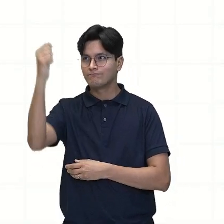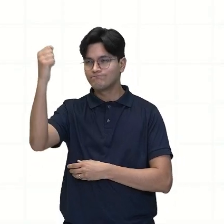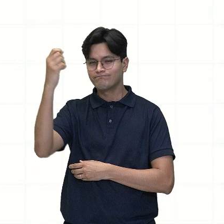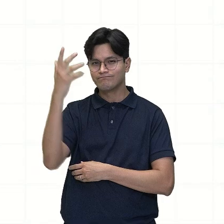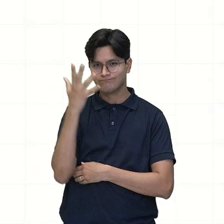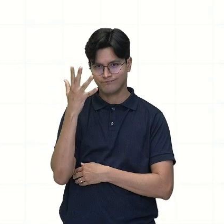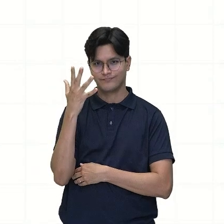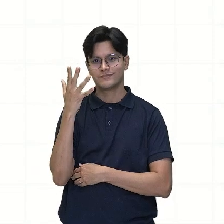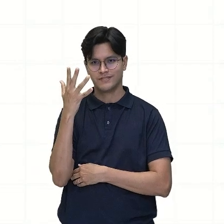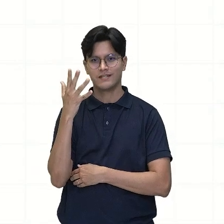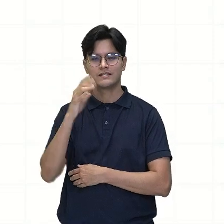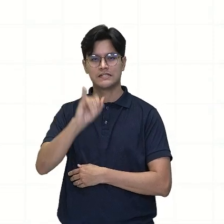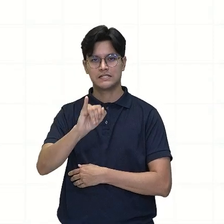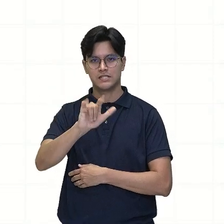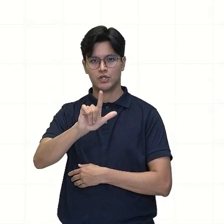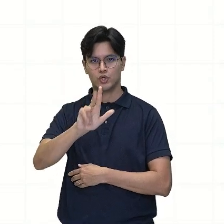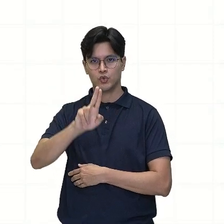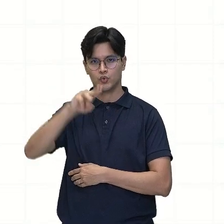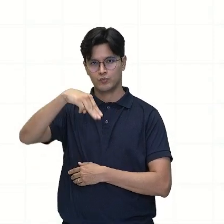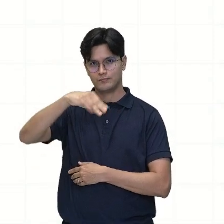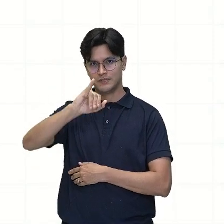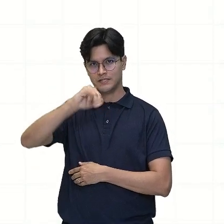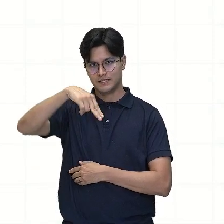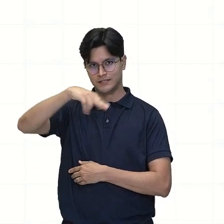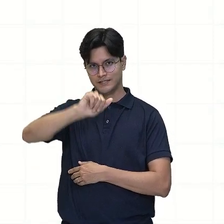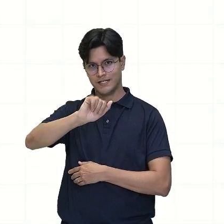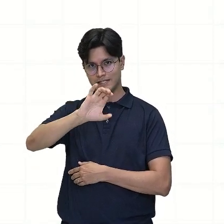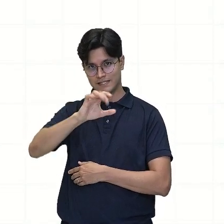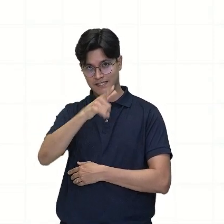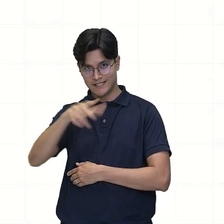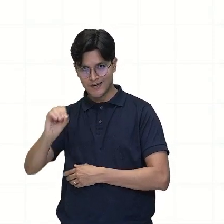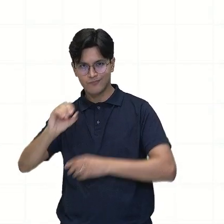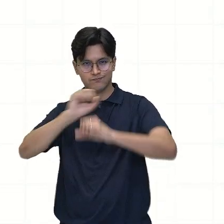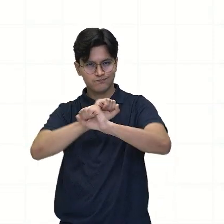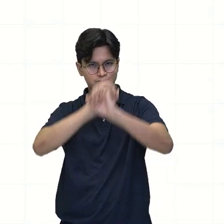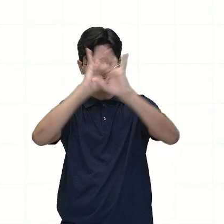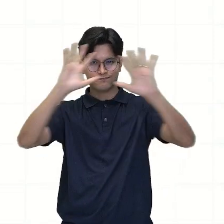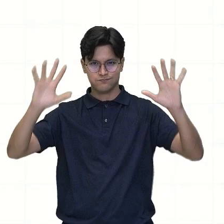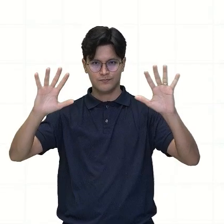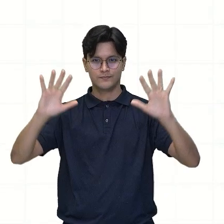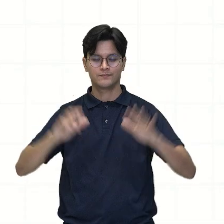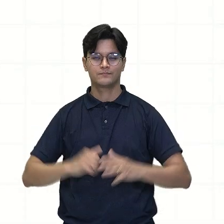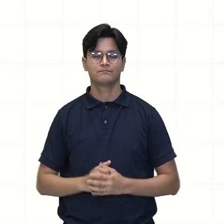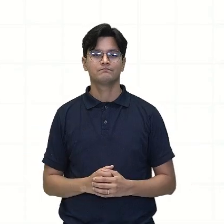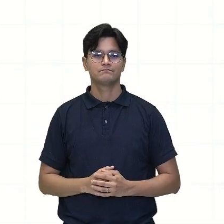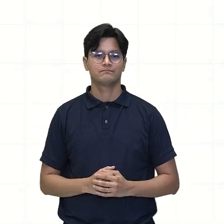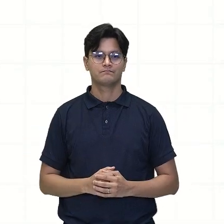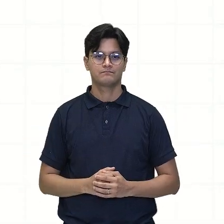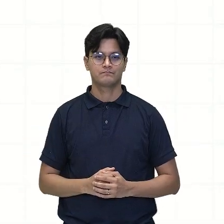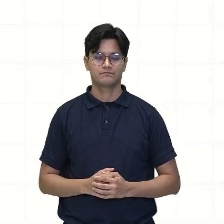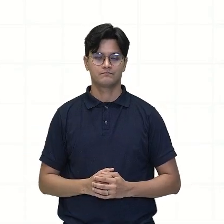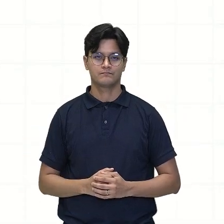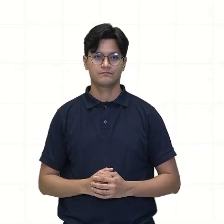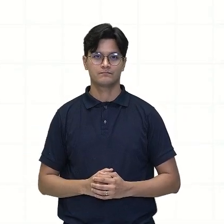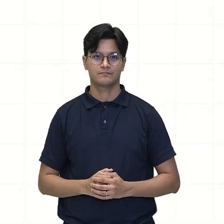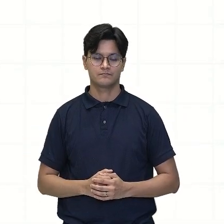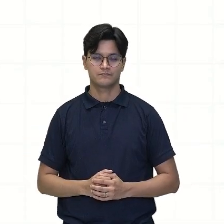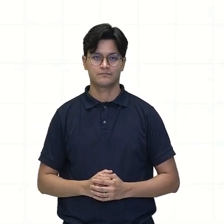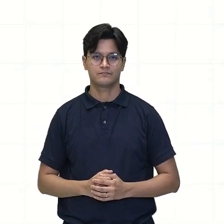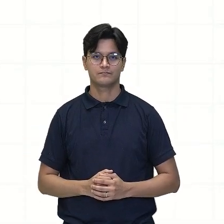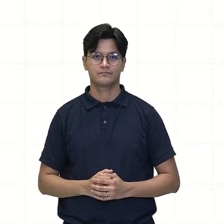Ok? iluminação,